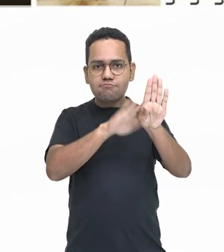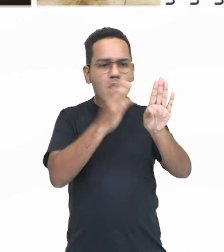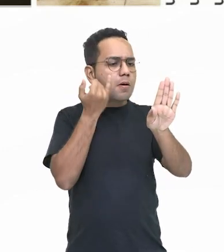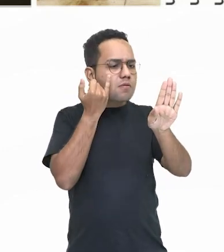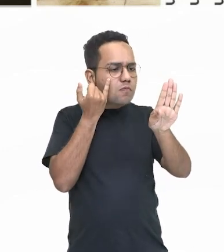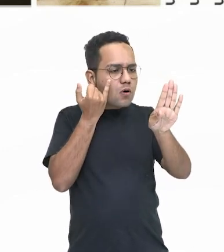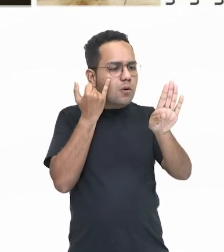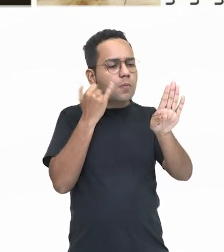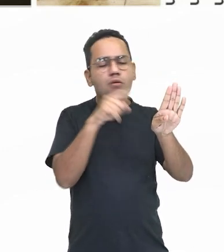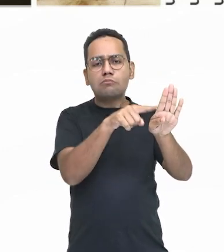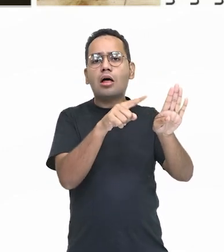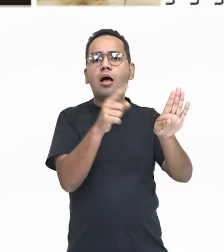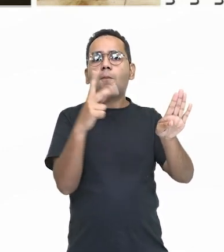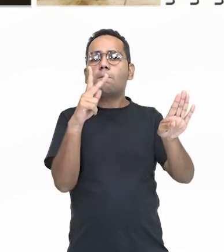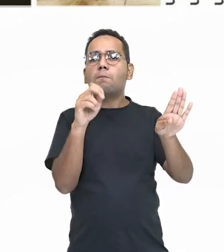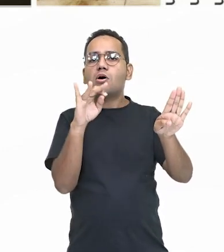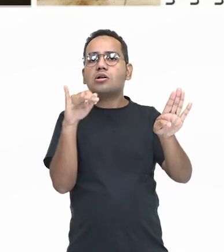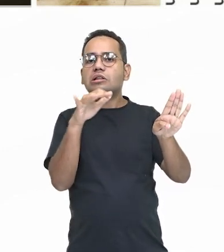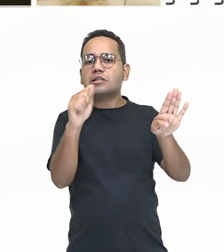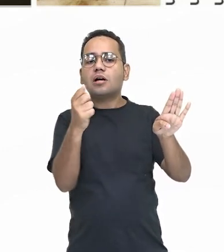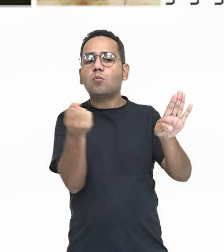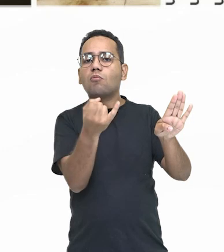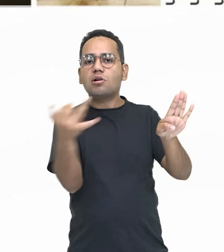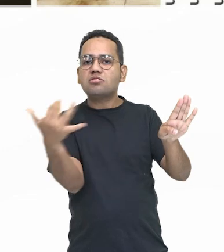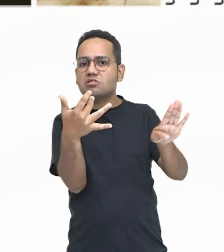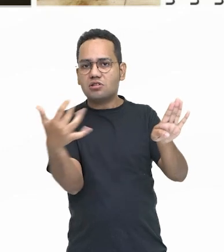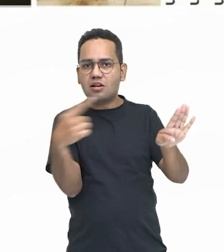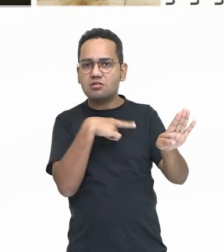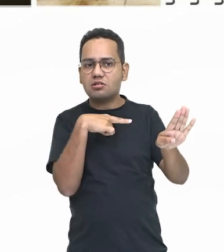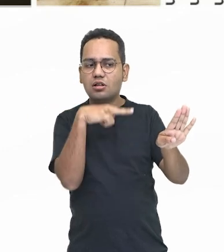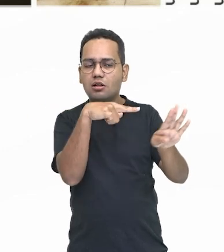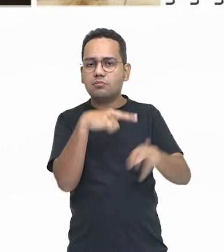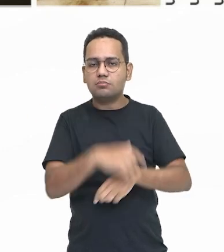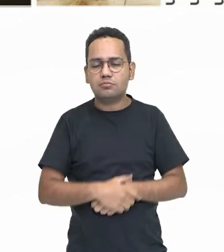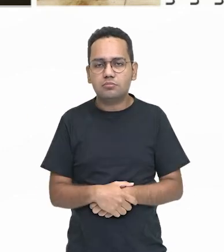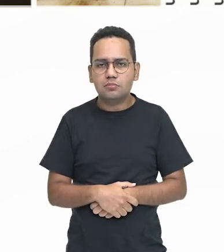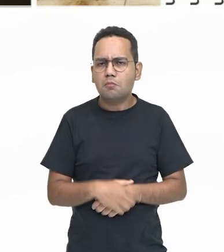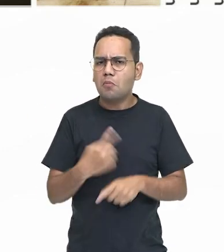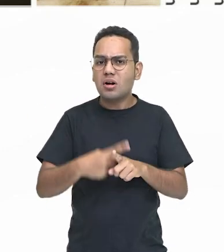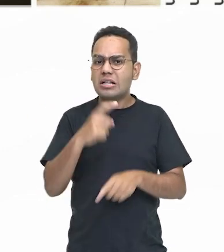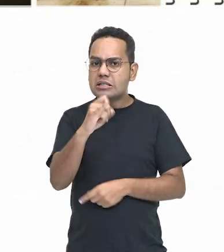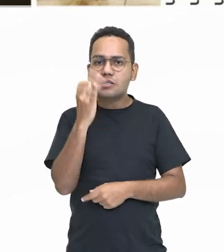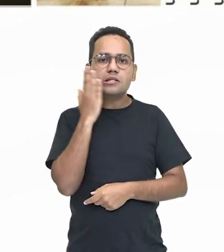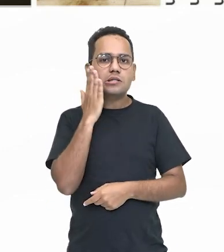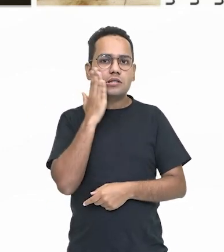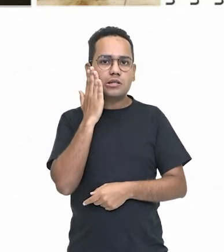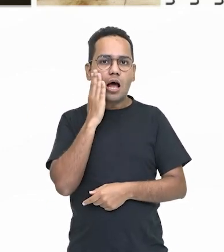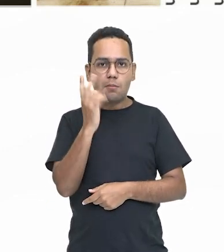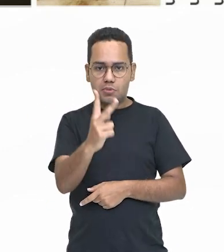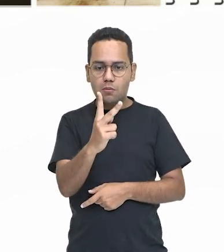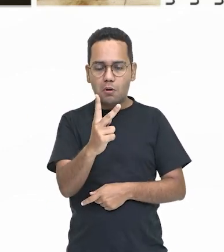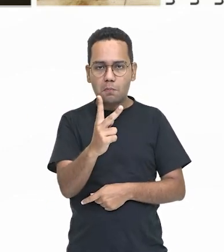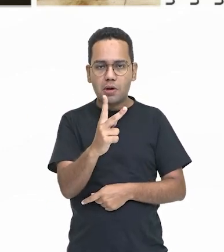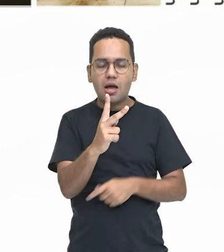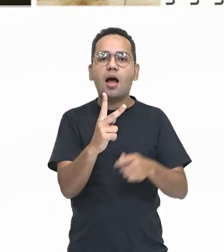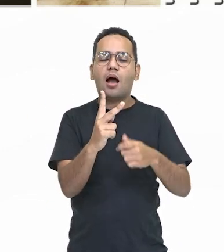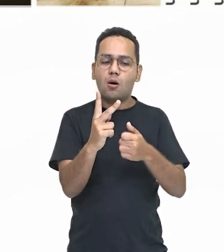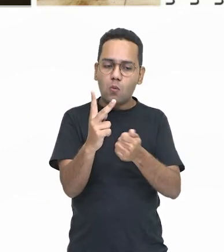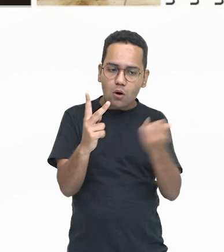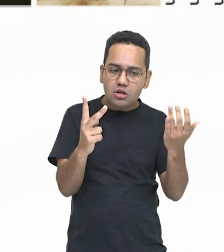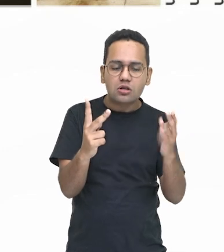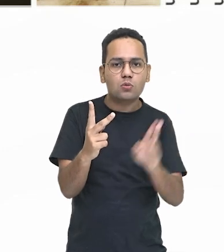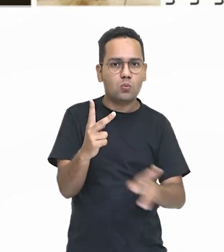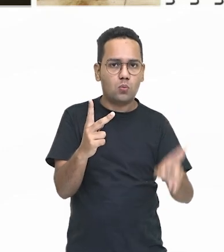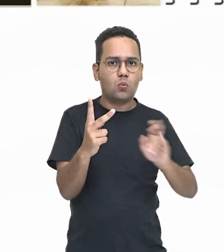potência, eu sou capaz de saber quanto é que aquele aparelho vai consumir de energia elétrica. E